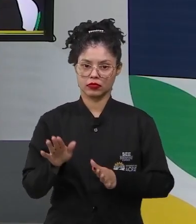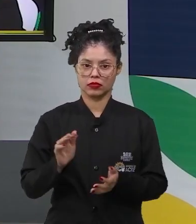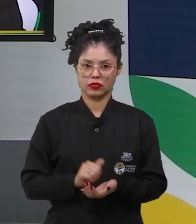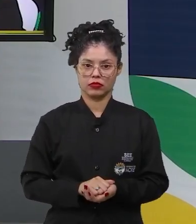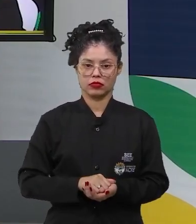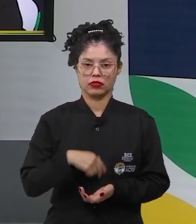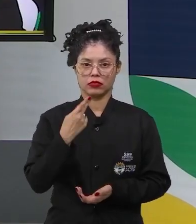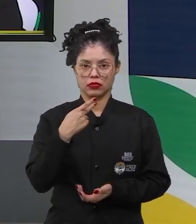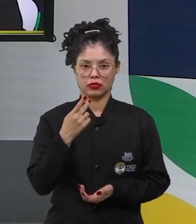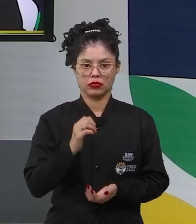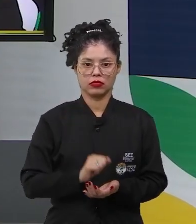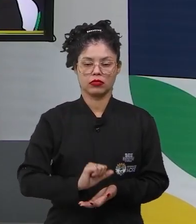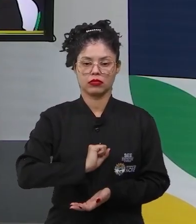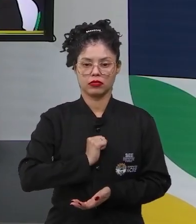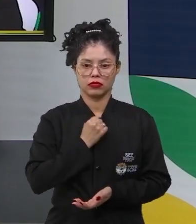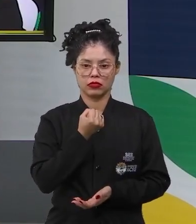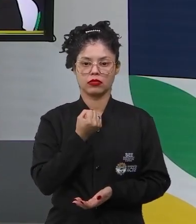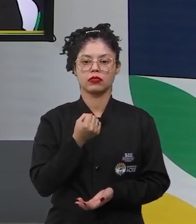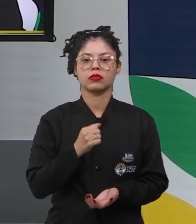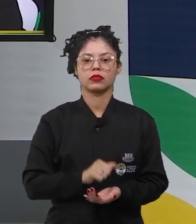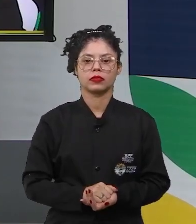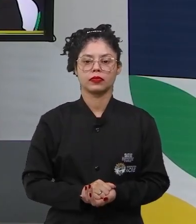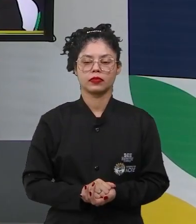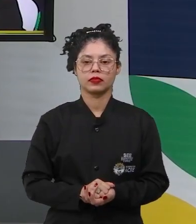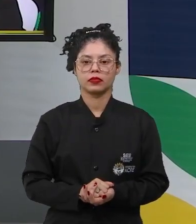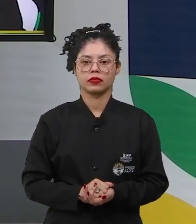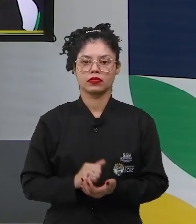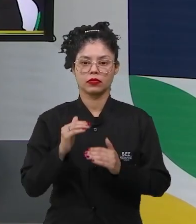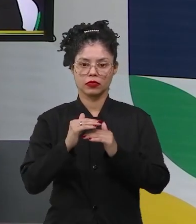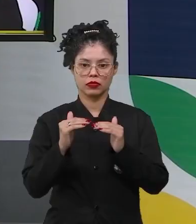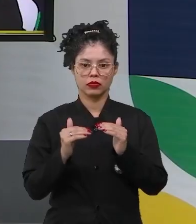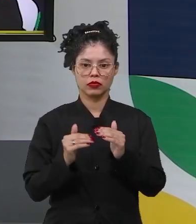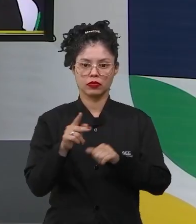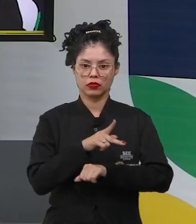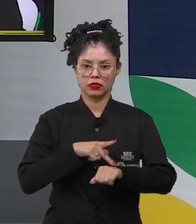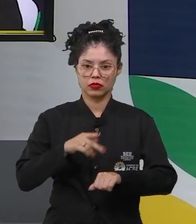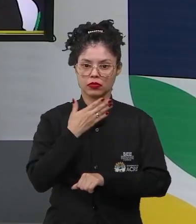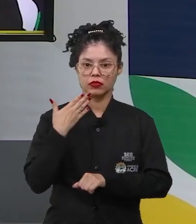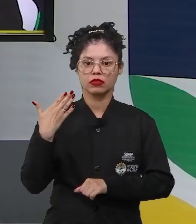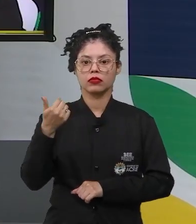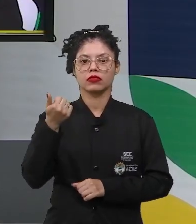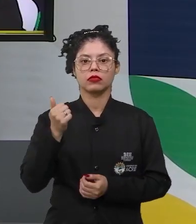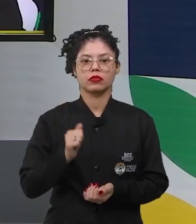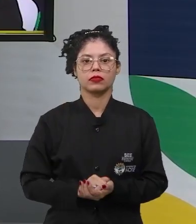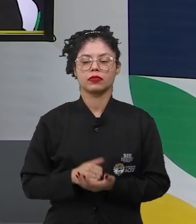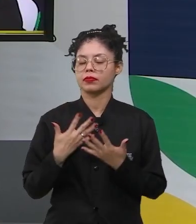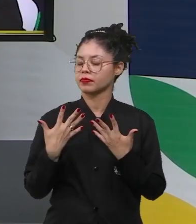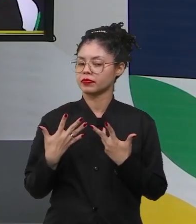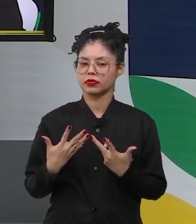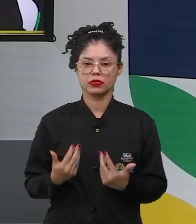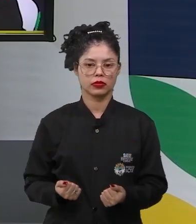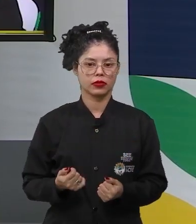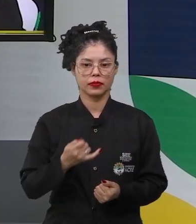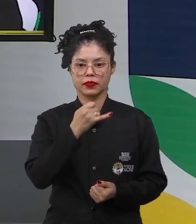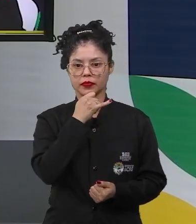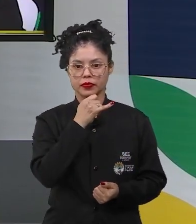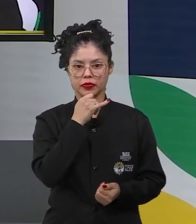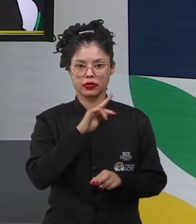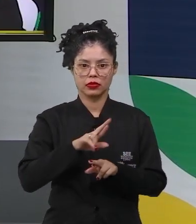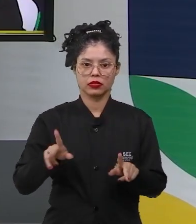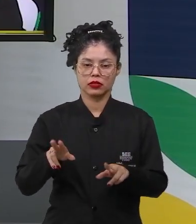aquele discurso de ódio, dizendo ali que tudo no seu país é melhor, não aceita, por exemplo,